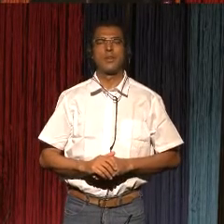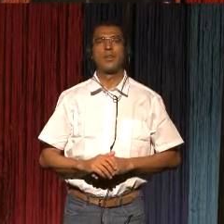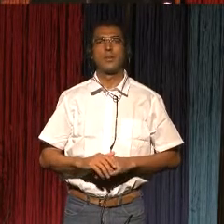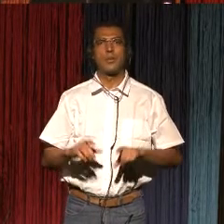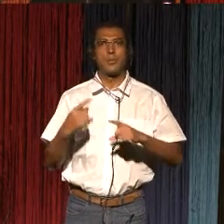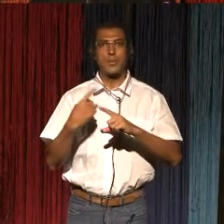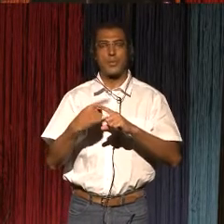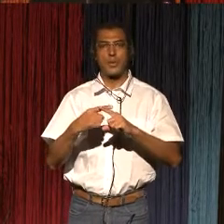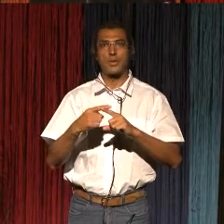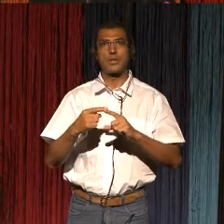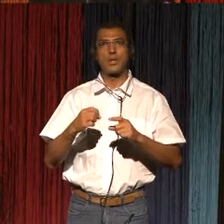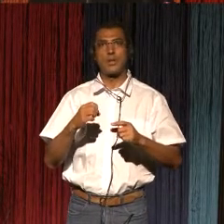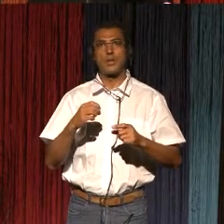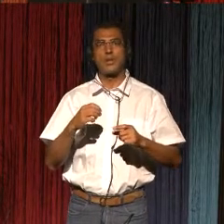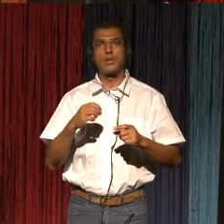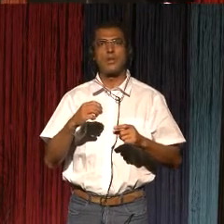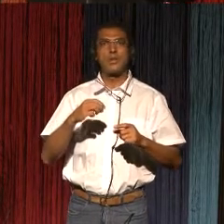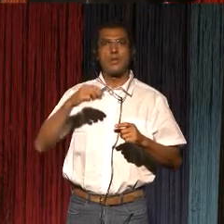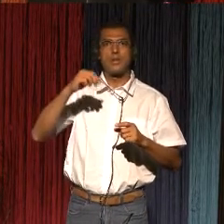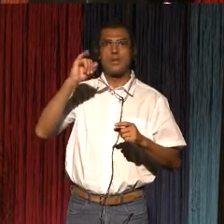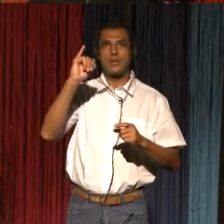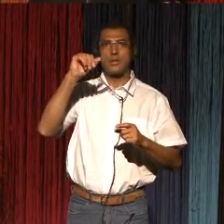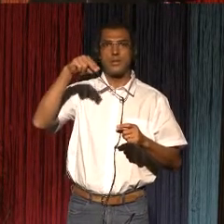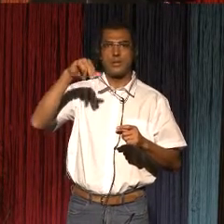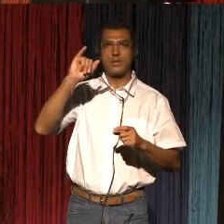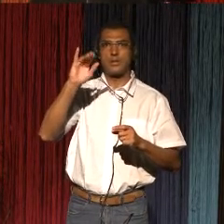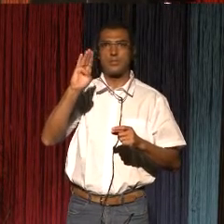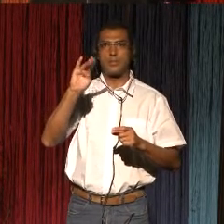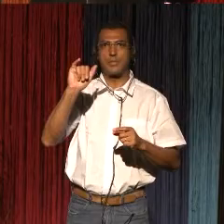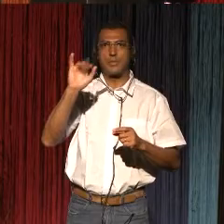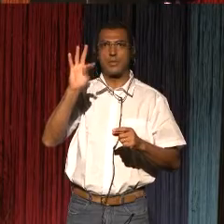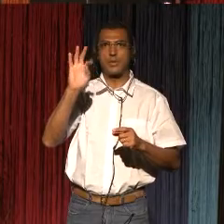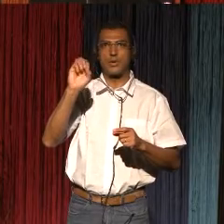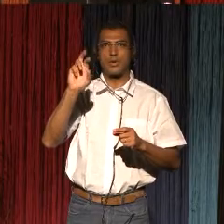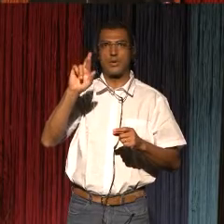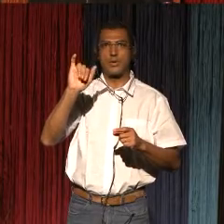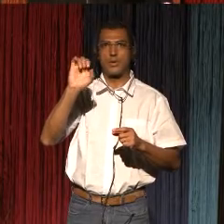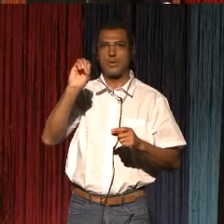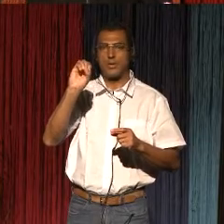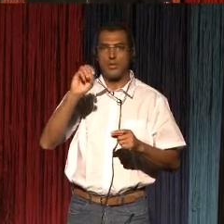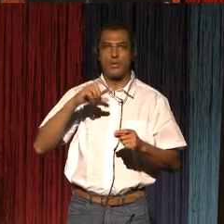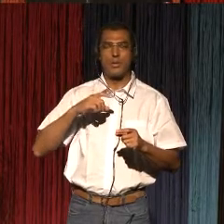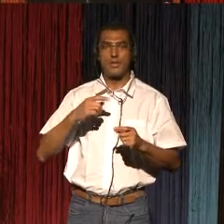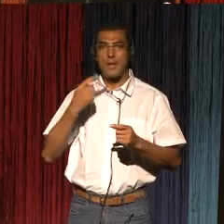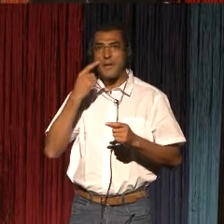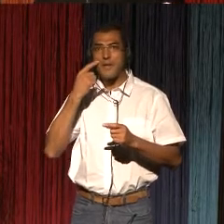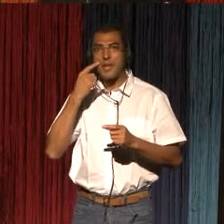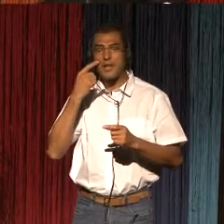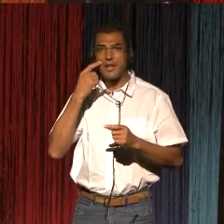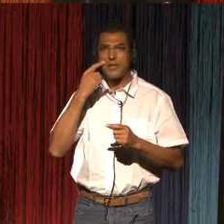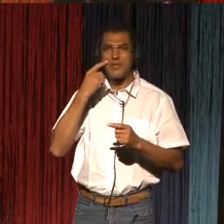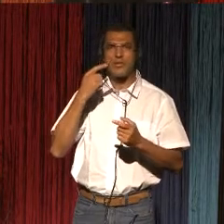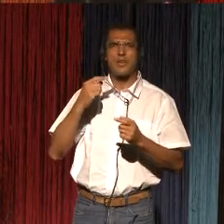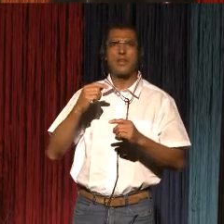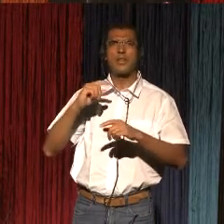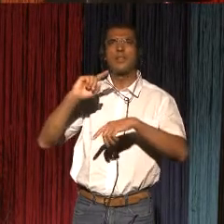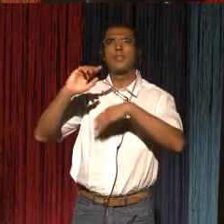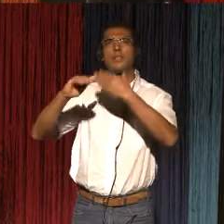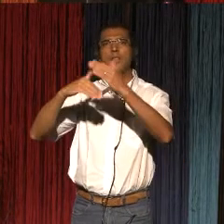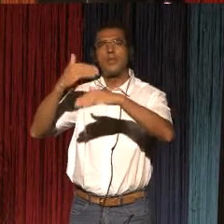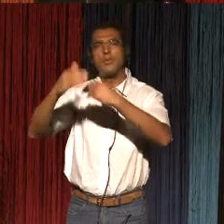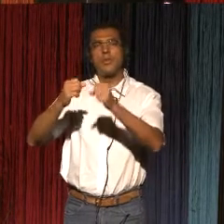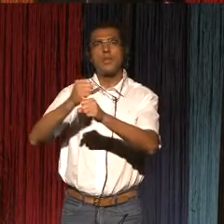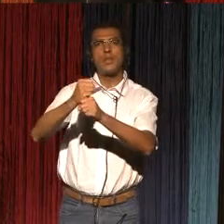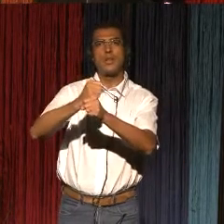por quê? Porque o controle inibitório é a função executiva que melhor prevê o resultado a longo prazo. Eu